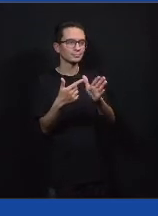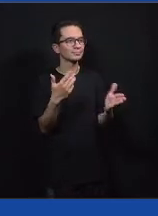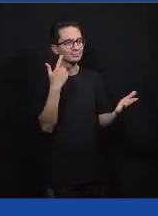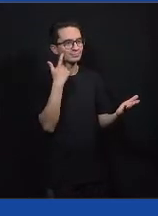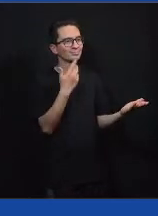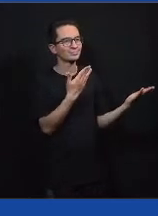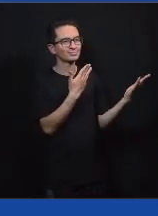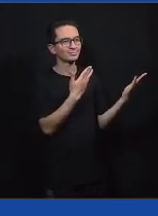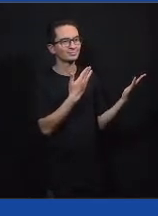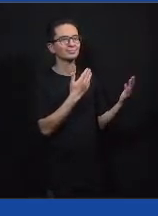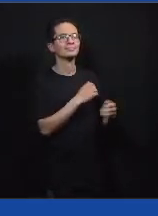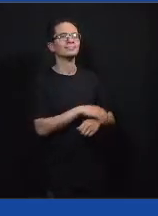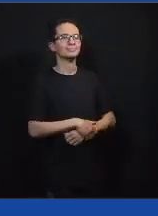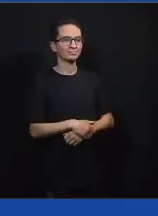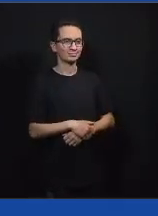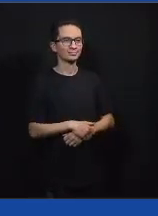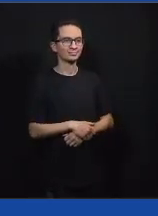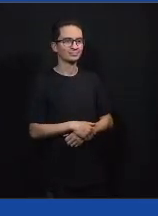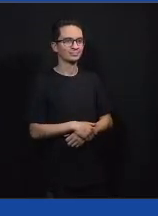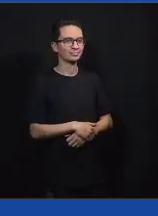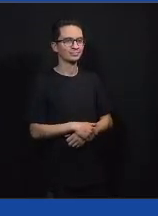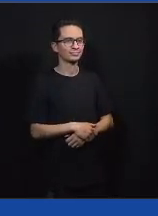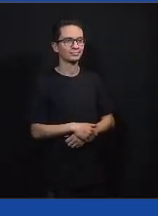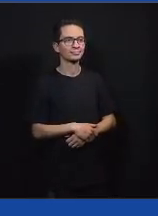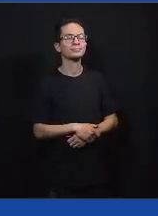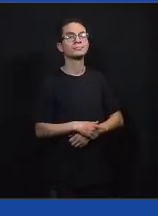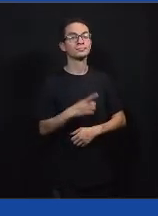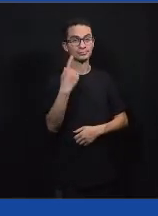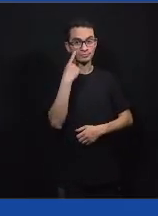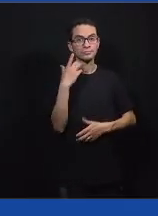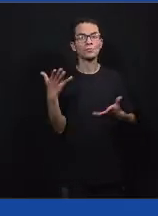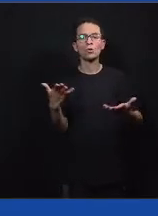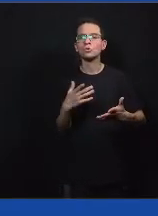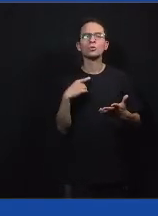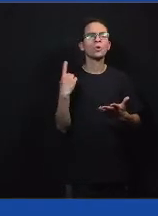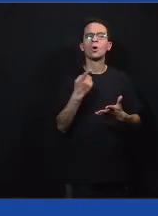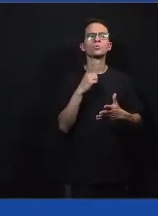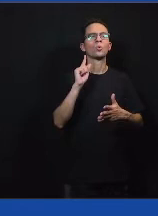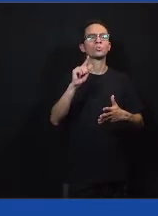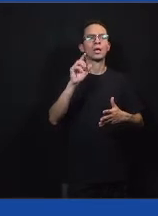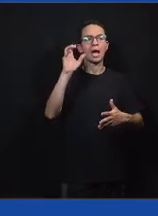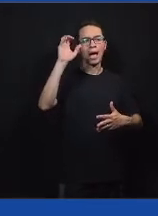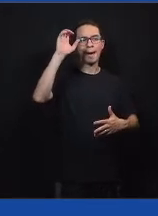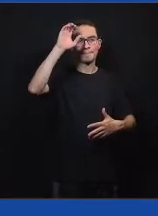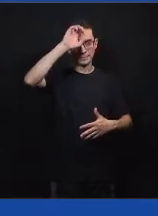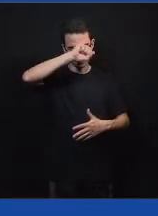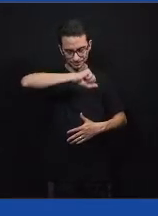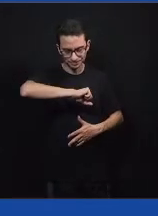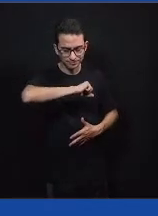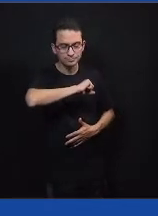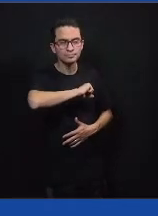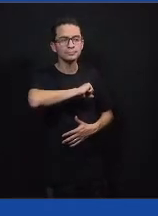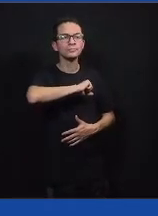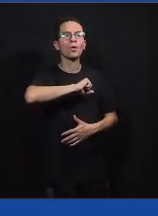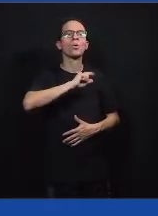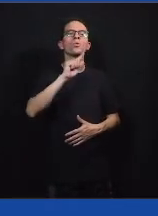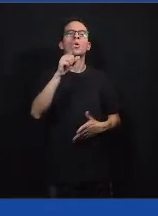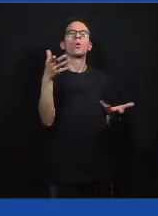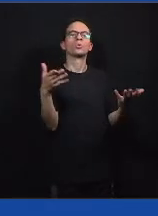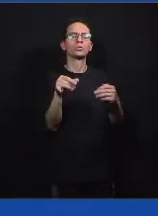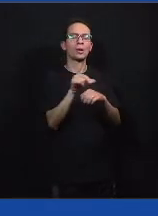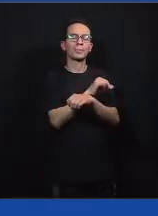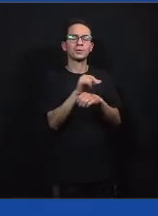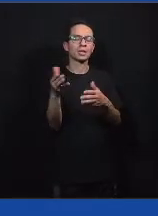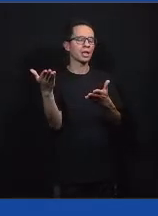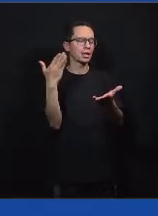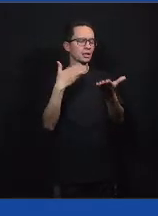bom então a gente vai ter oportunidade de conversar um pouquinho né sobre como ou foi o projeto